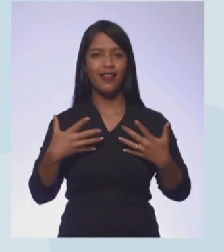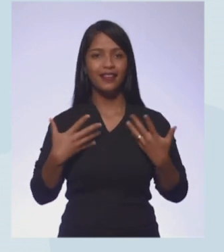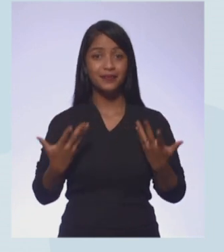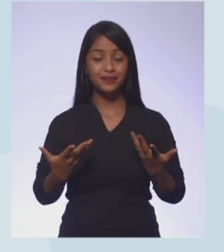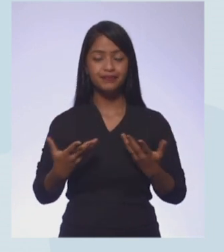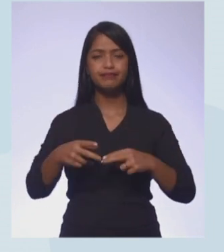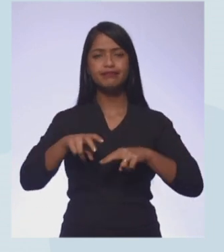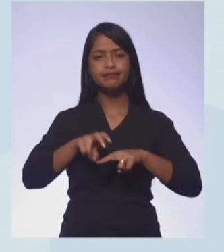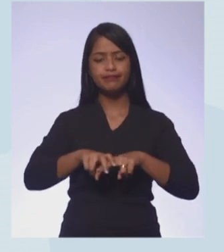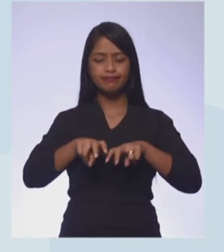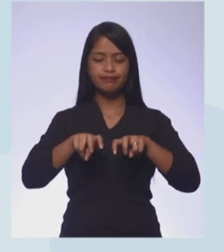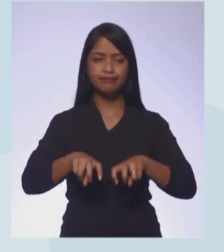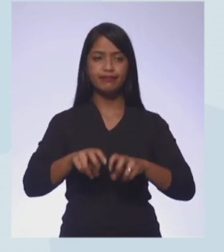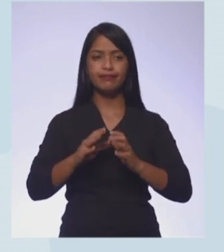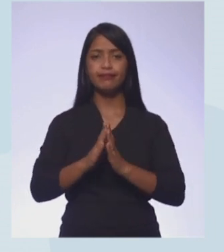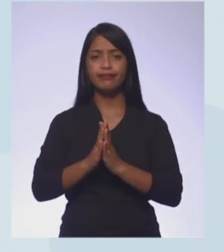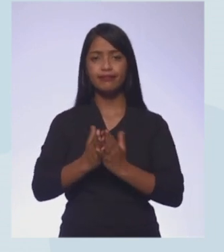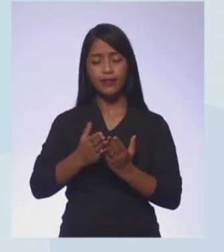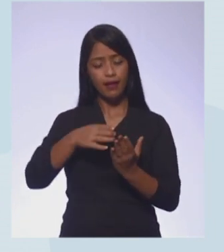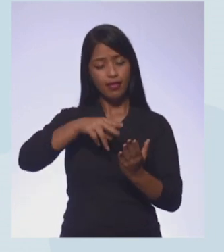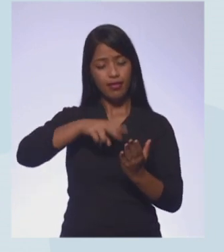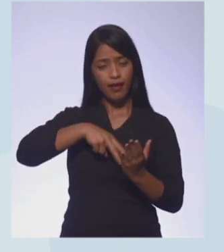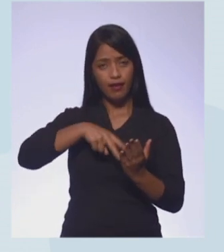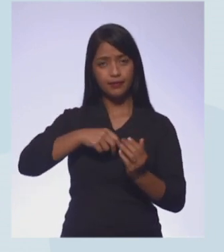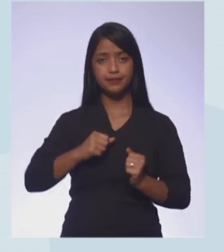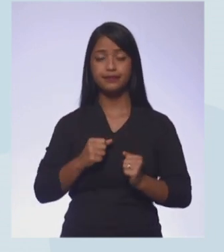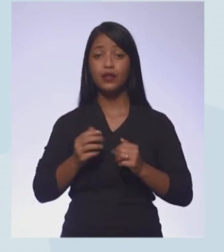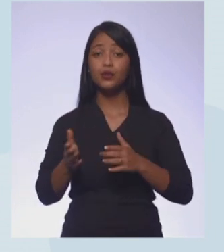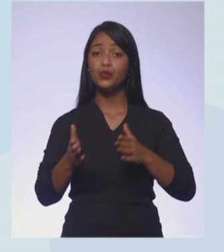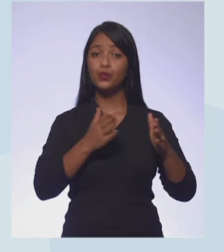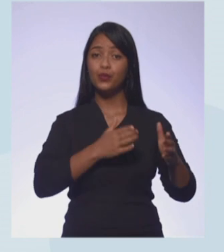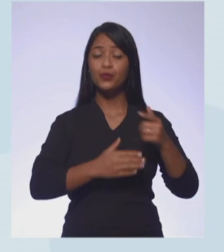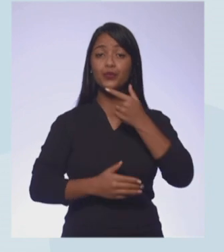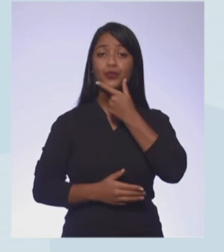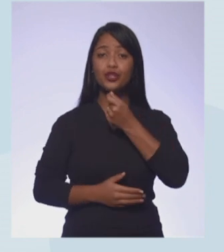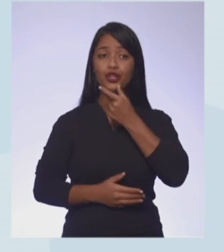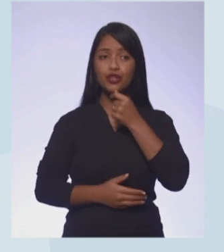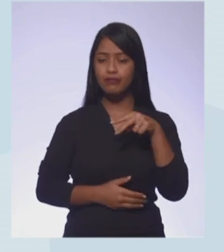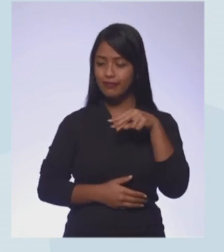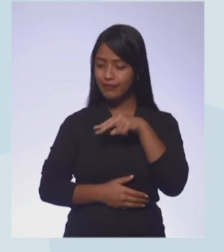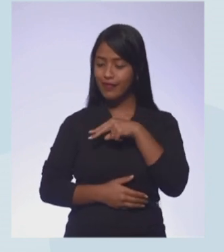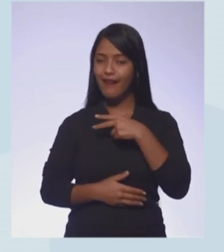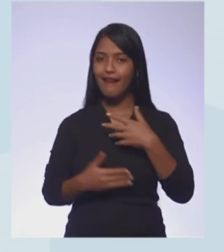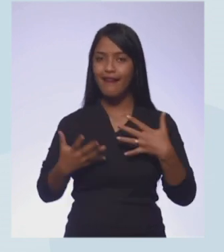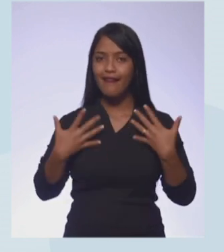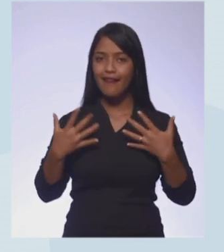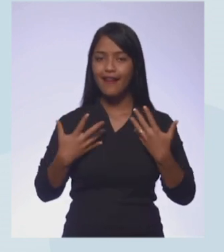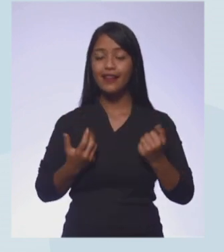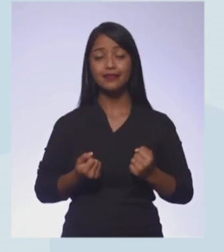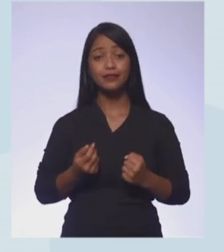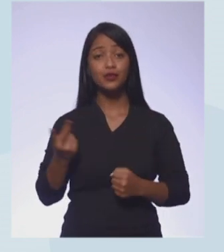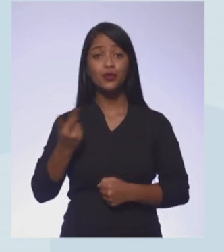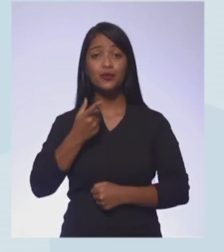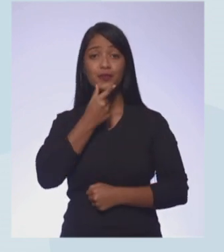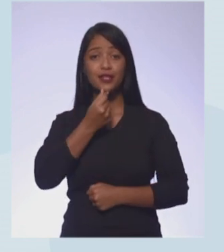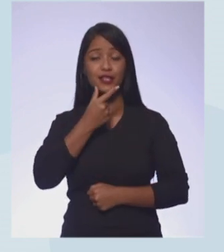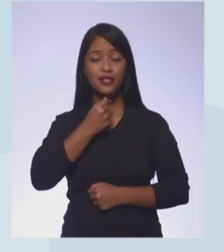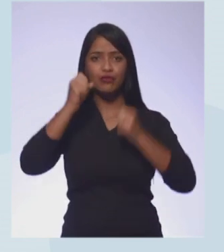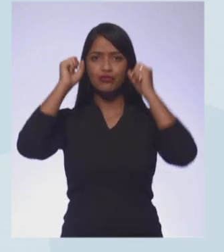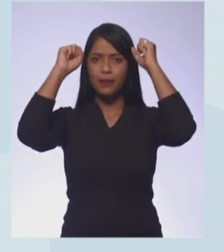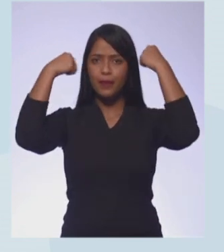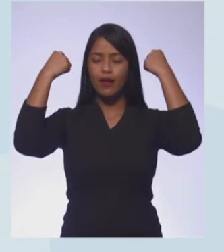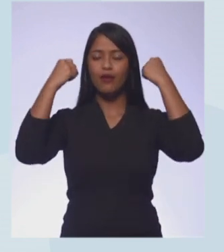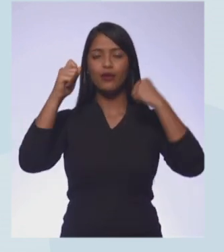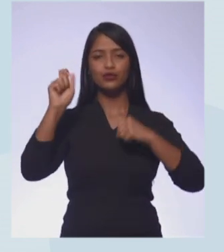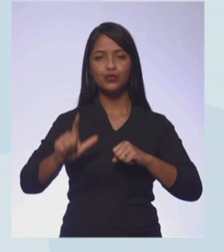a outra super entusiasmada, ouvindo o menininho ler. Então, são 2 menininhos. Um com chapéuzinho azul, outro com chapéuzinho laranja. Bem alegre, assim, uma